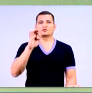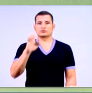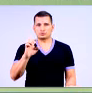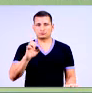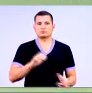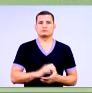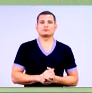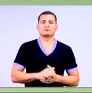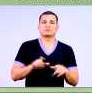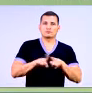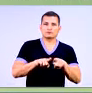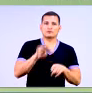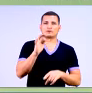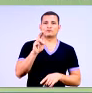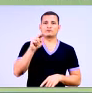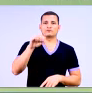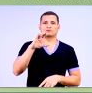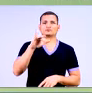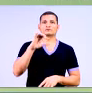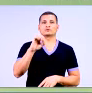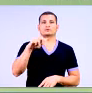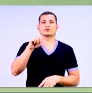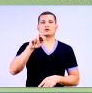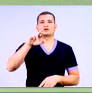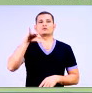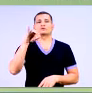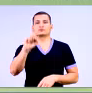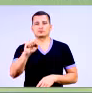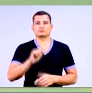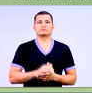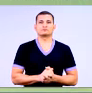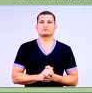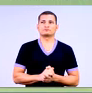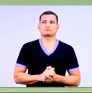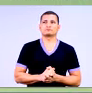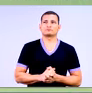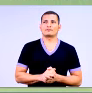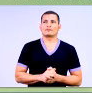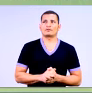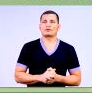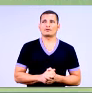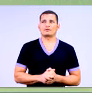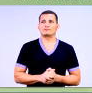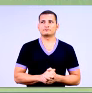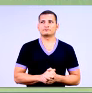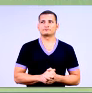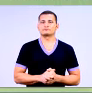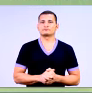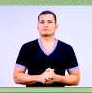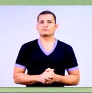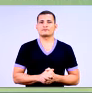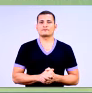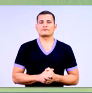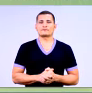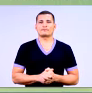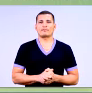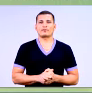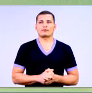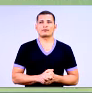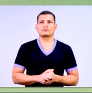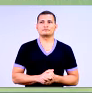e funcionários, né? No nosso caso, nós vamos estar aqui nesse papel enquanto